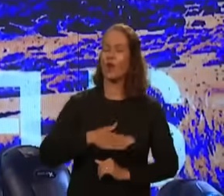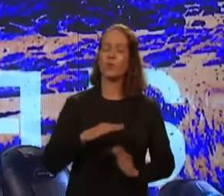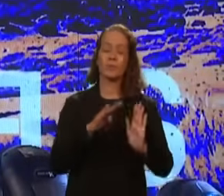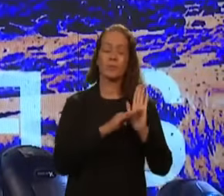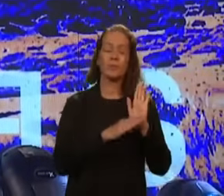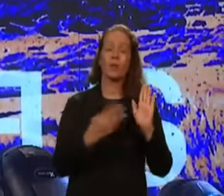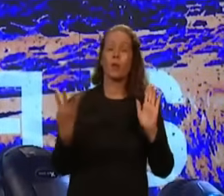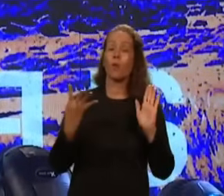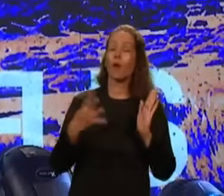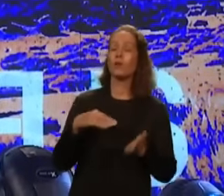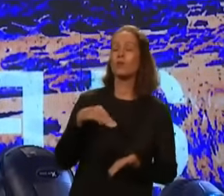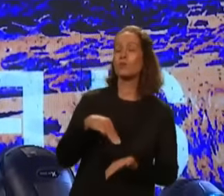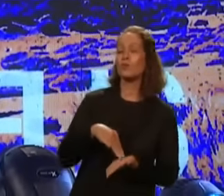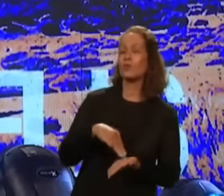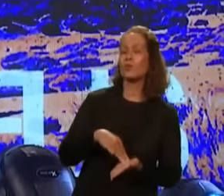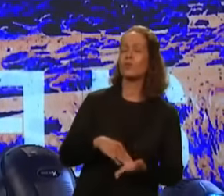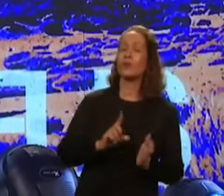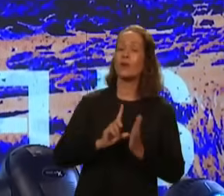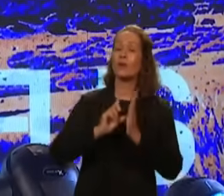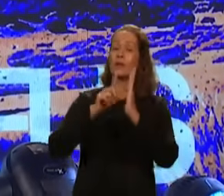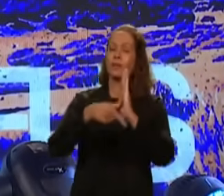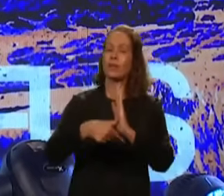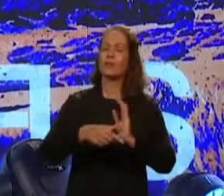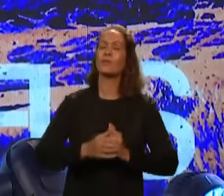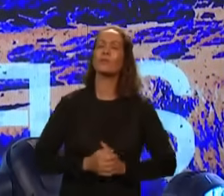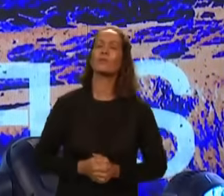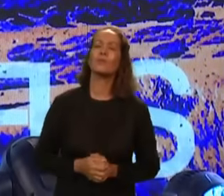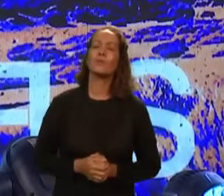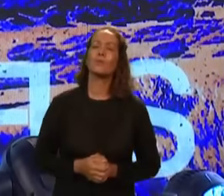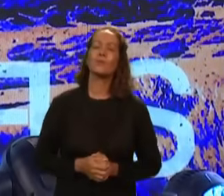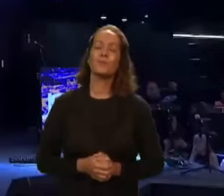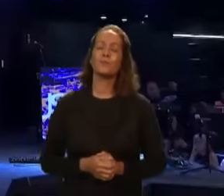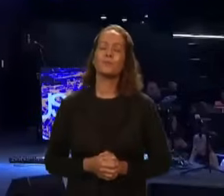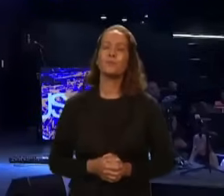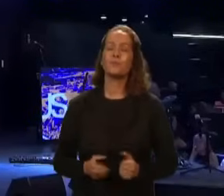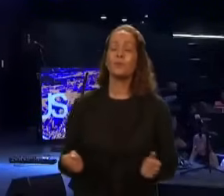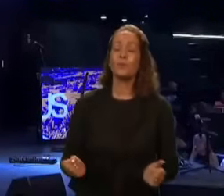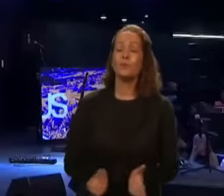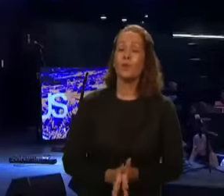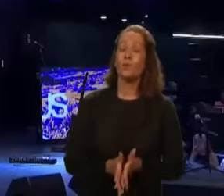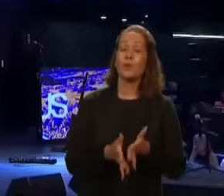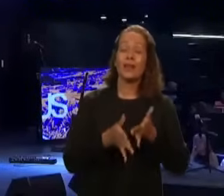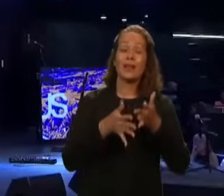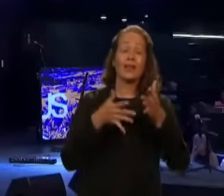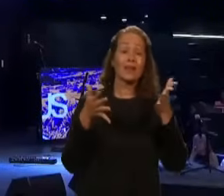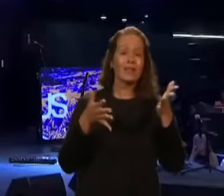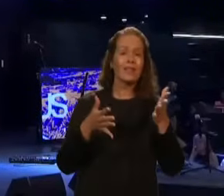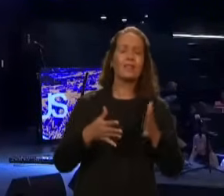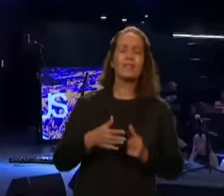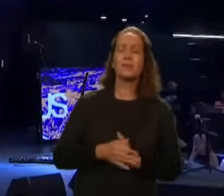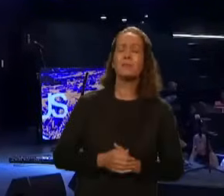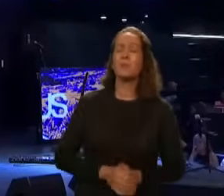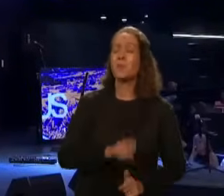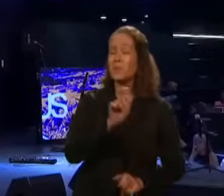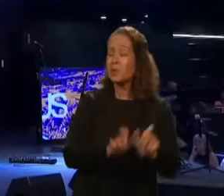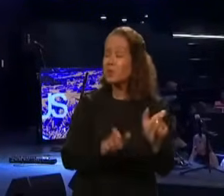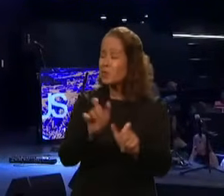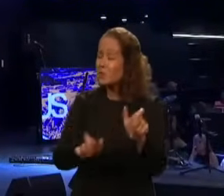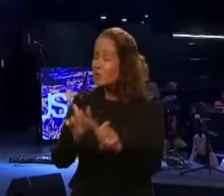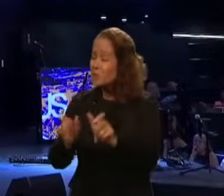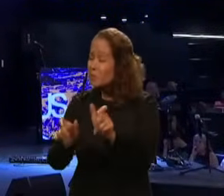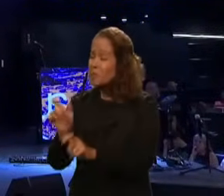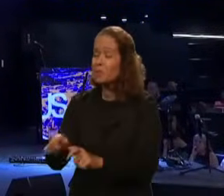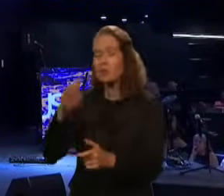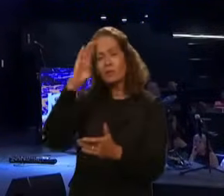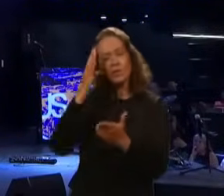ele atrasou: não teria sido o seu milagre que mais levou pessoas a crer nele. O milagre que mais fez